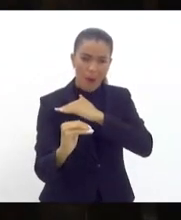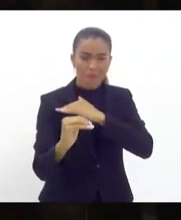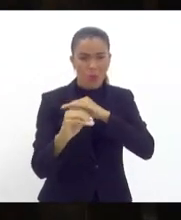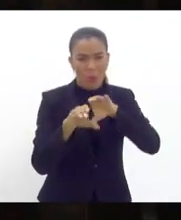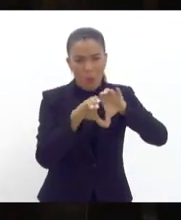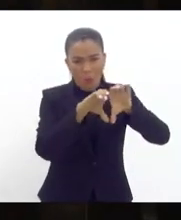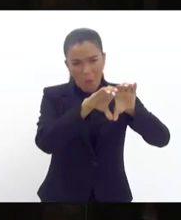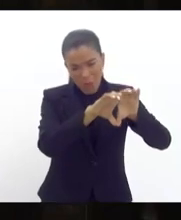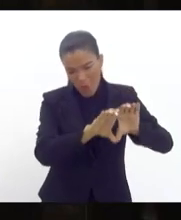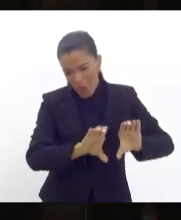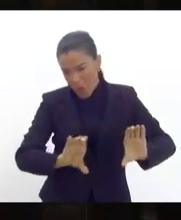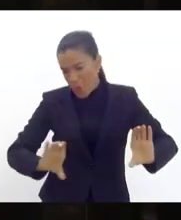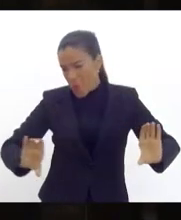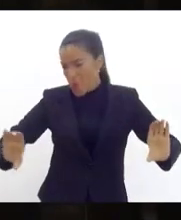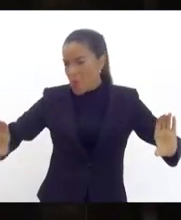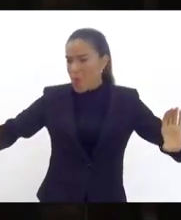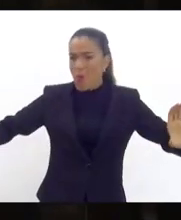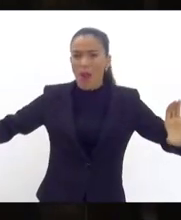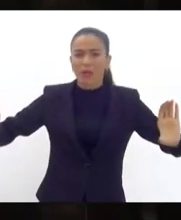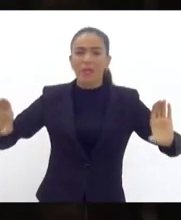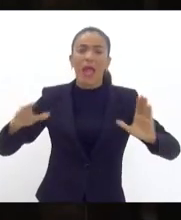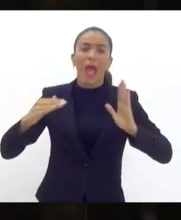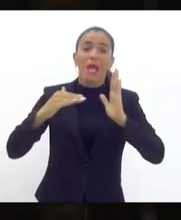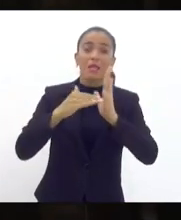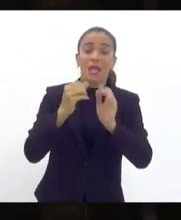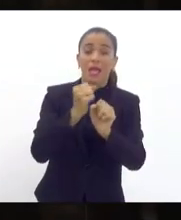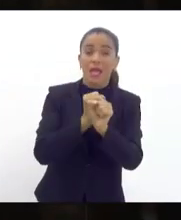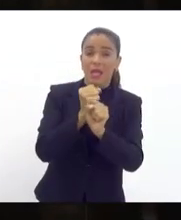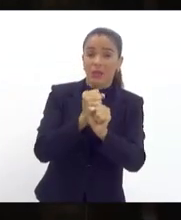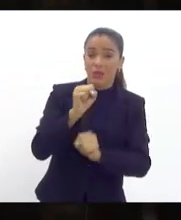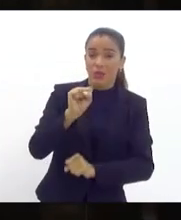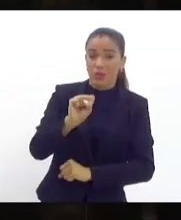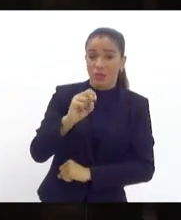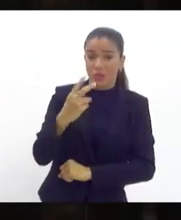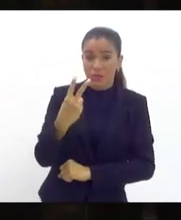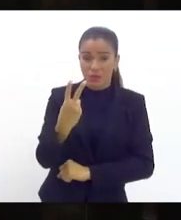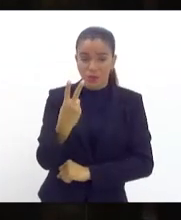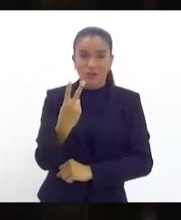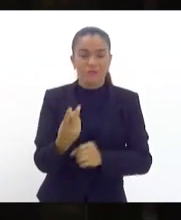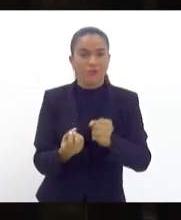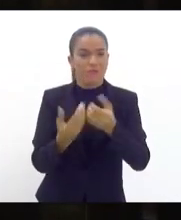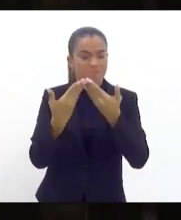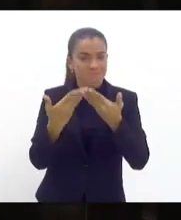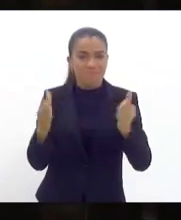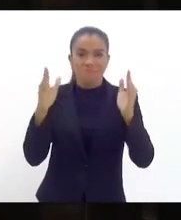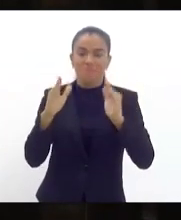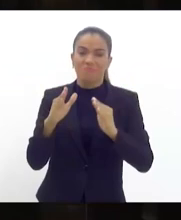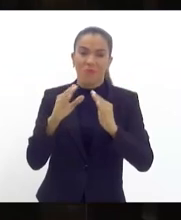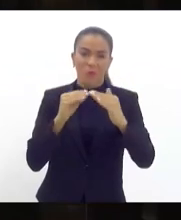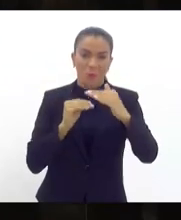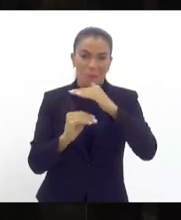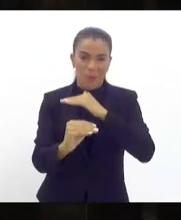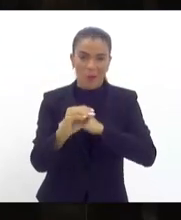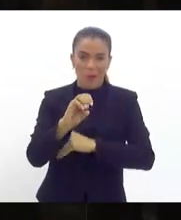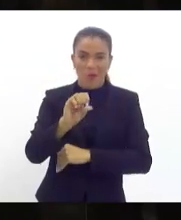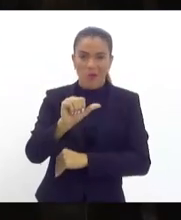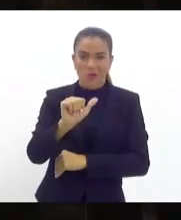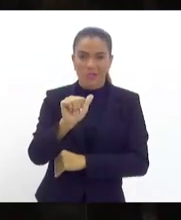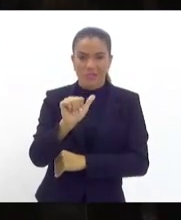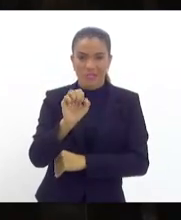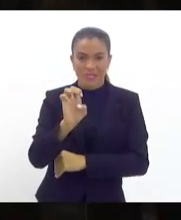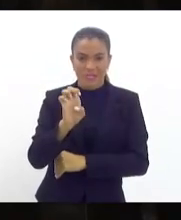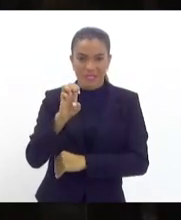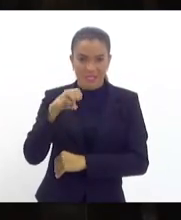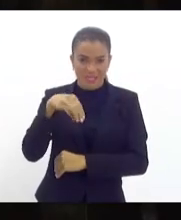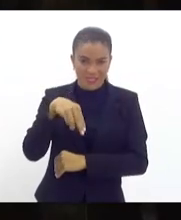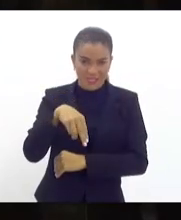buraco que foi até 82 quando foi inaugurada a estação Saens Penha e isso causou uma um transtorno